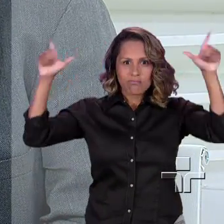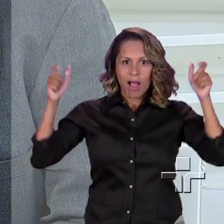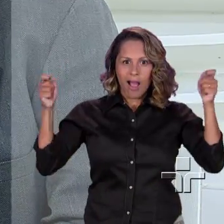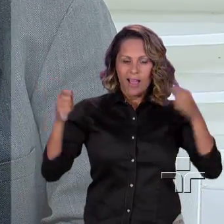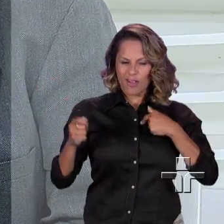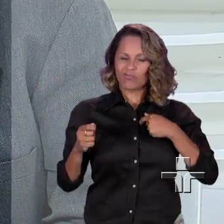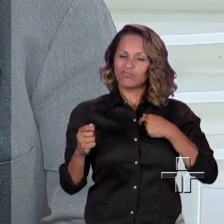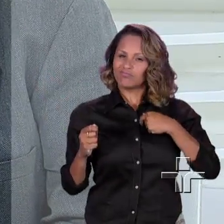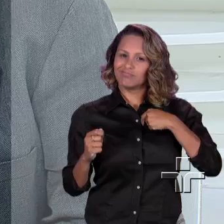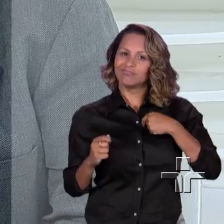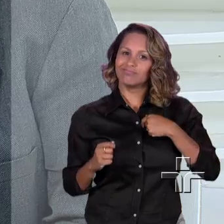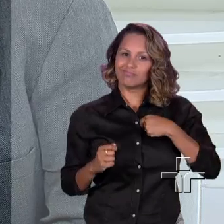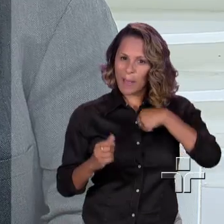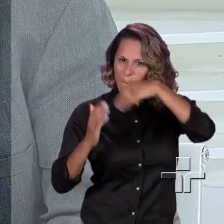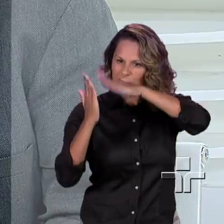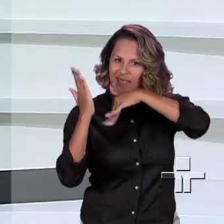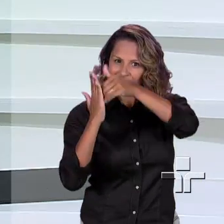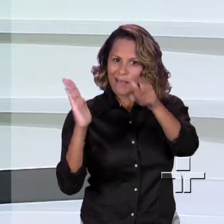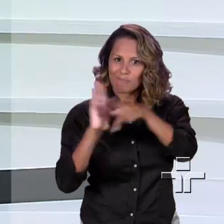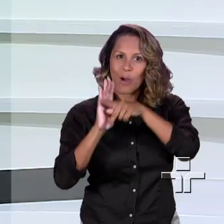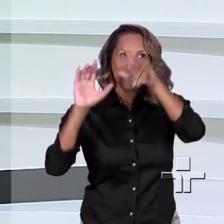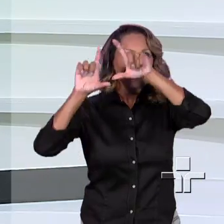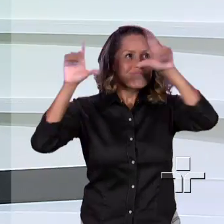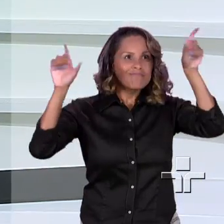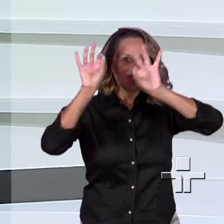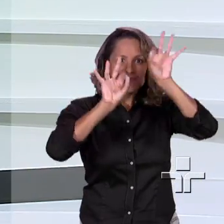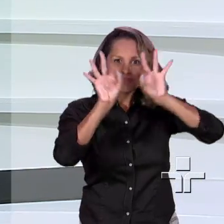discriminação da trabalhador homossexual.